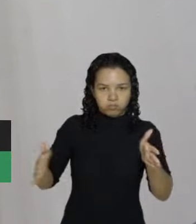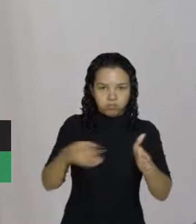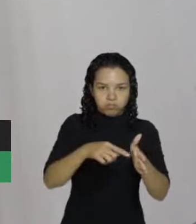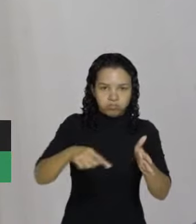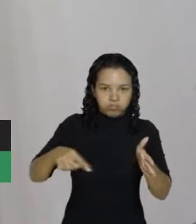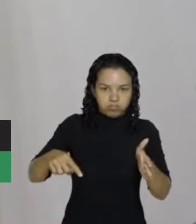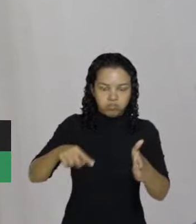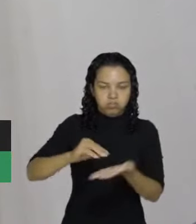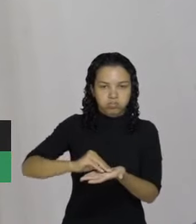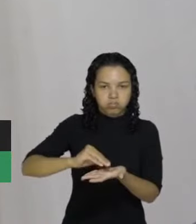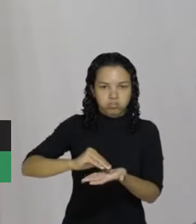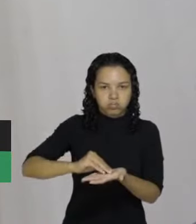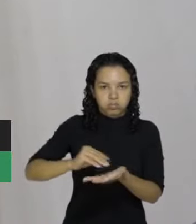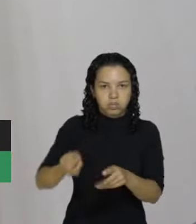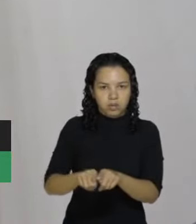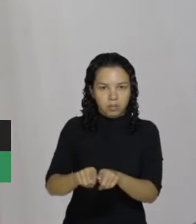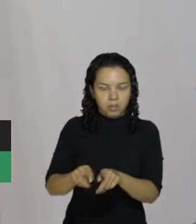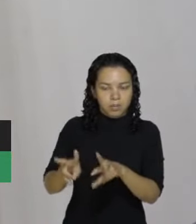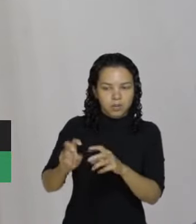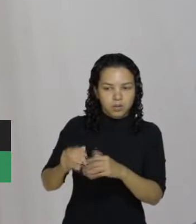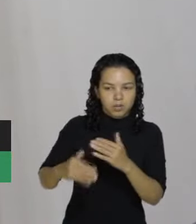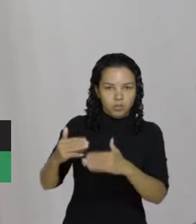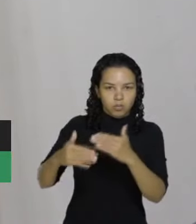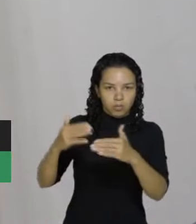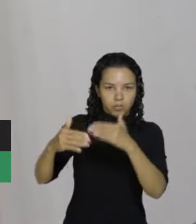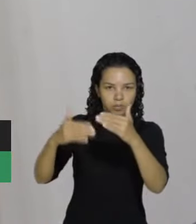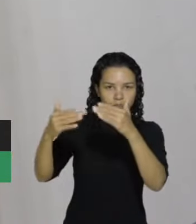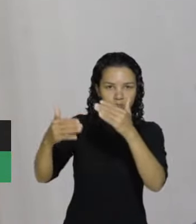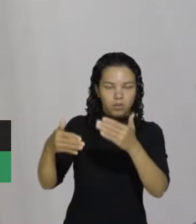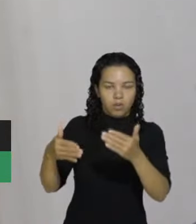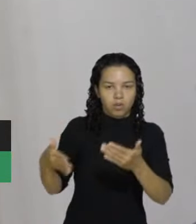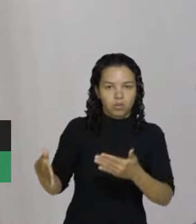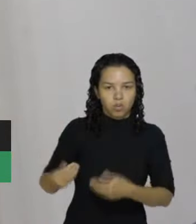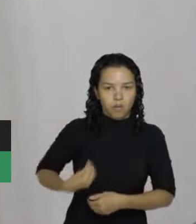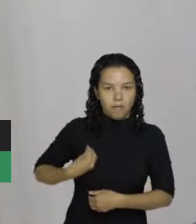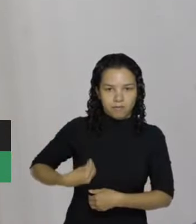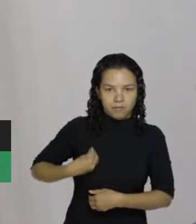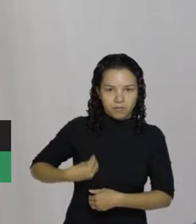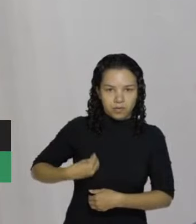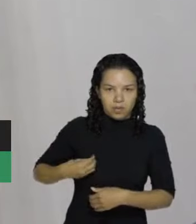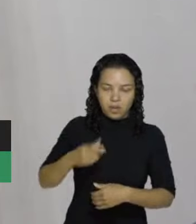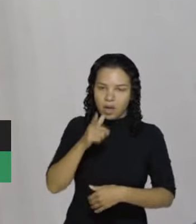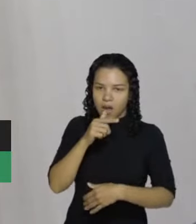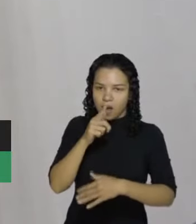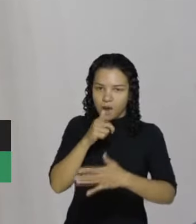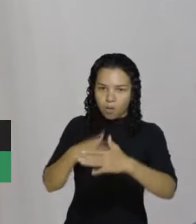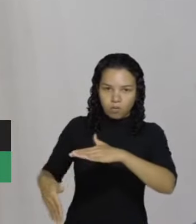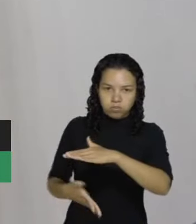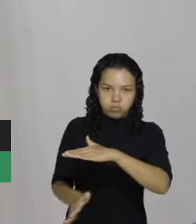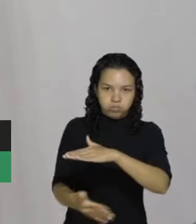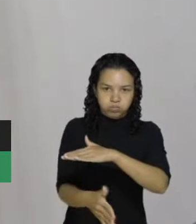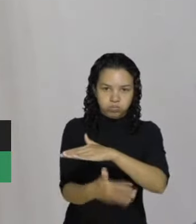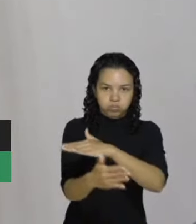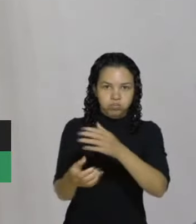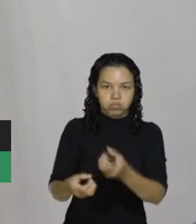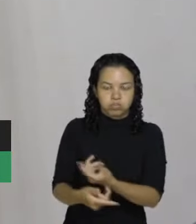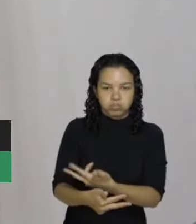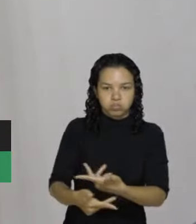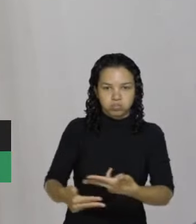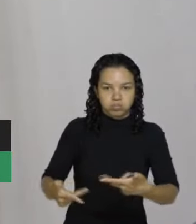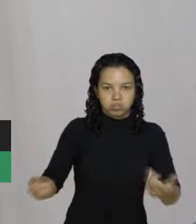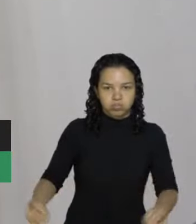no desenvolvimento também da biodiversidade marinha e a perspectiva de grande produtividade, o que já coloca Santa Catarina